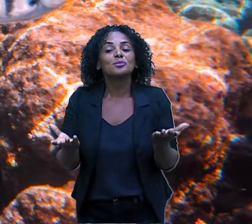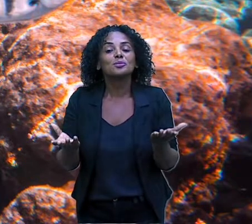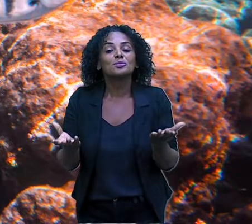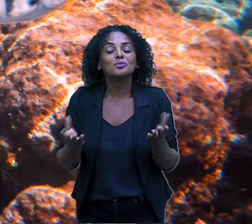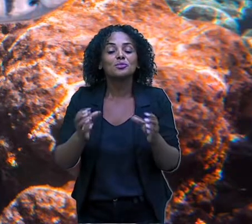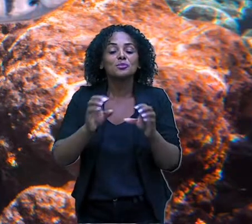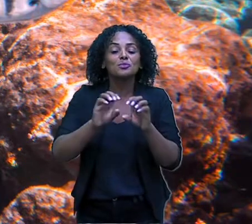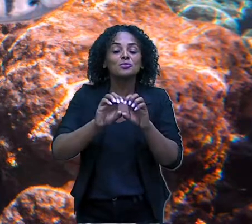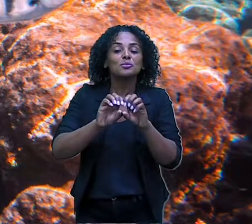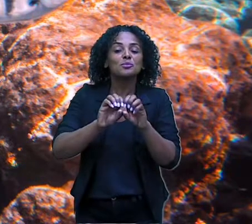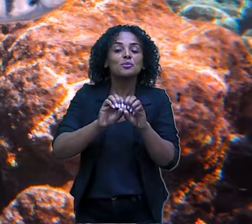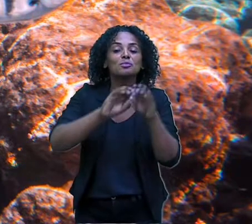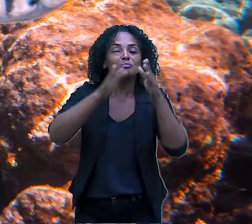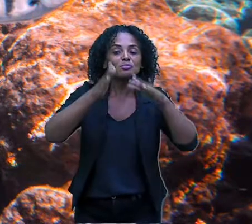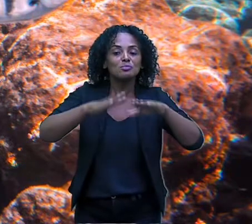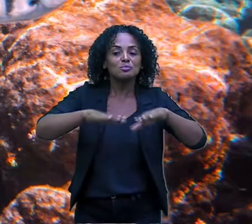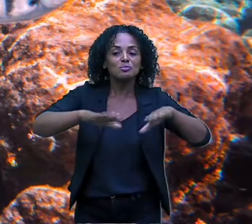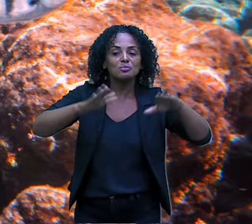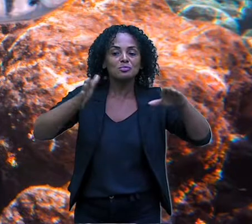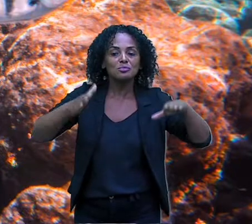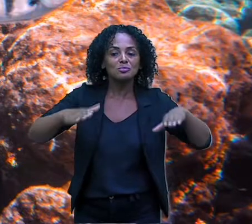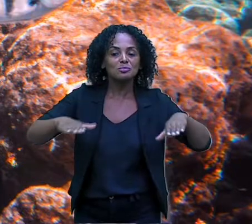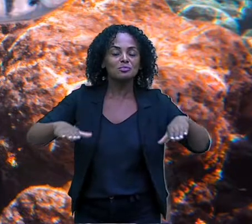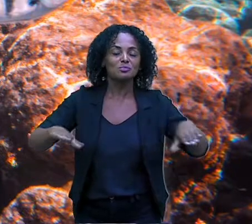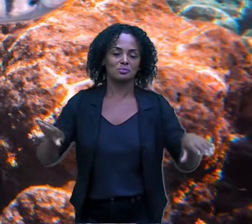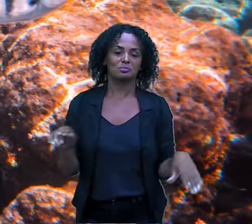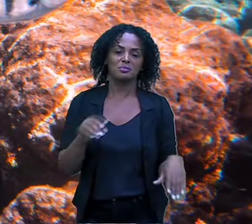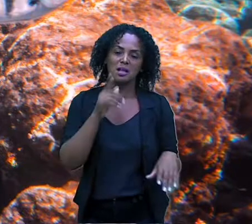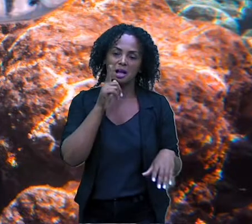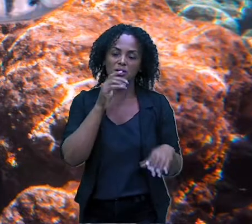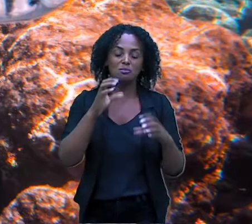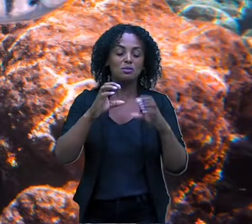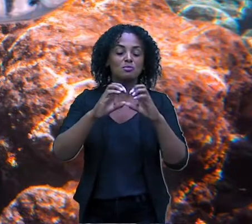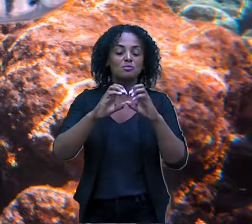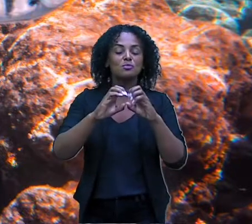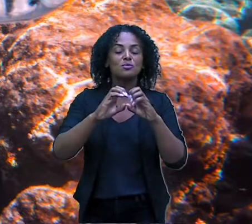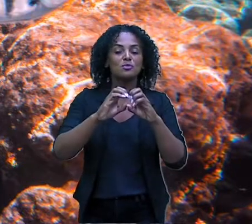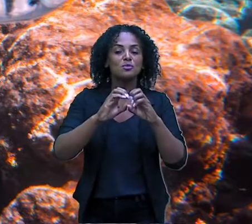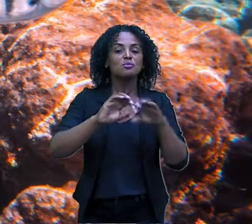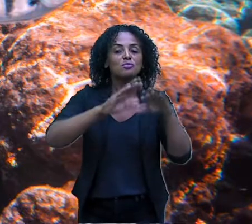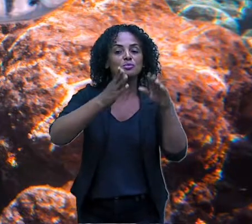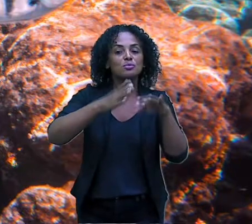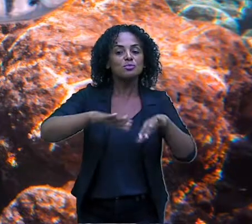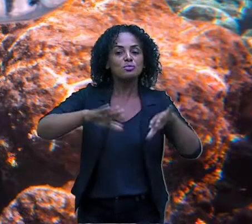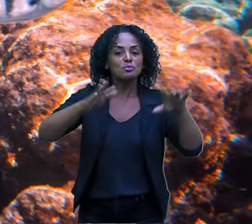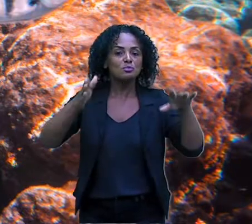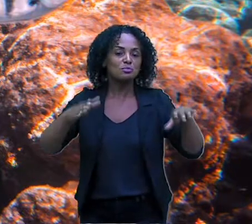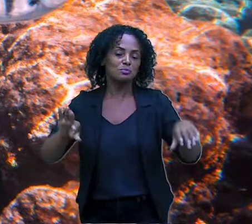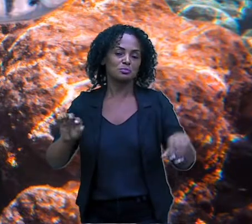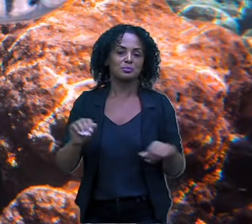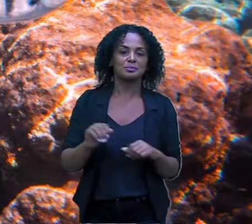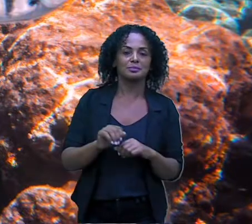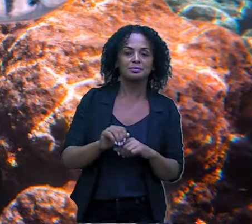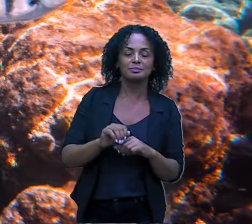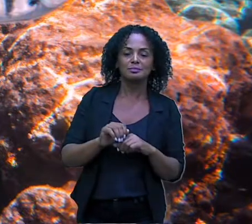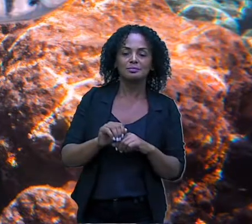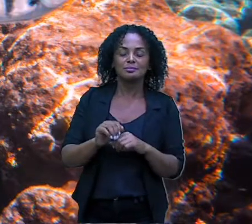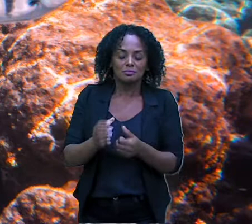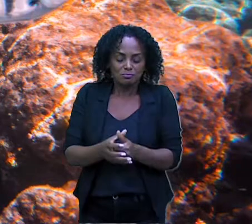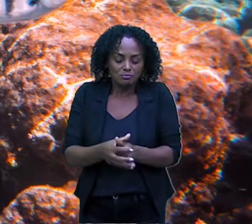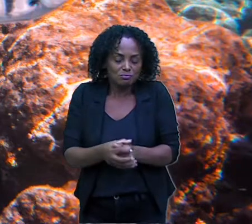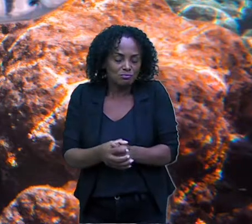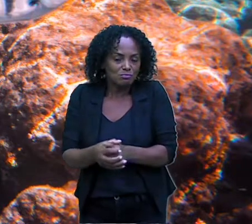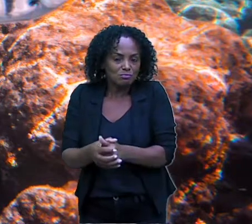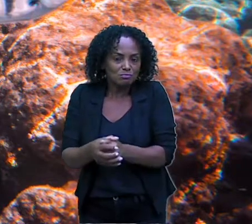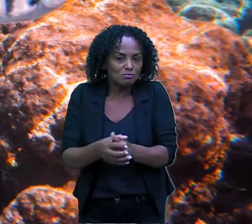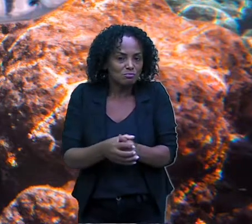Ocean. Ocean. Ocean. Isso mesmo, que é o oceano. Turtle. Turtle. Ocean.